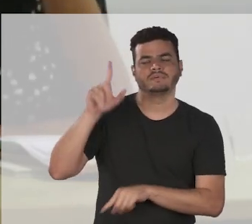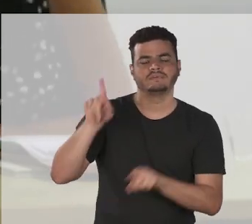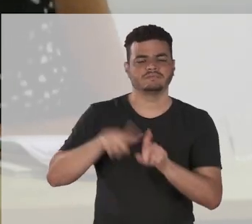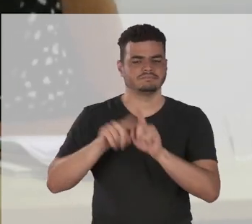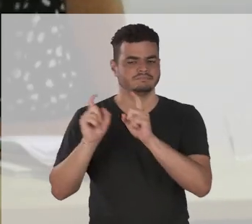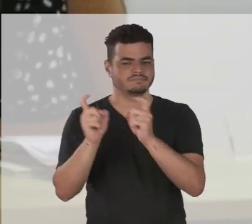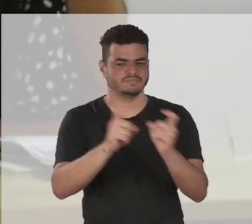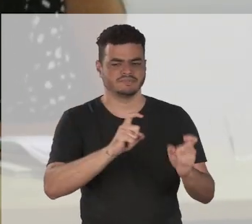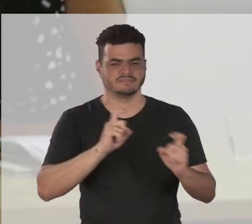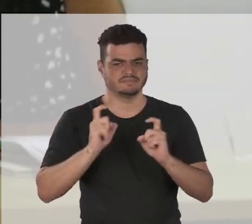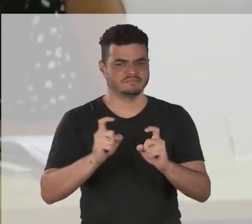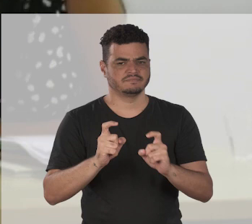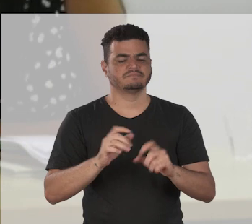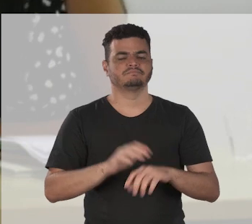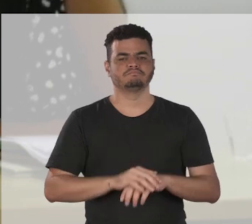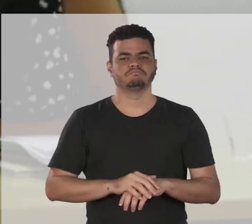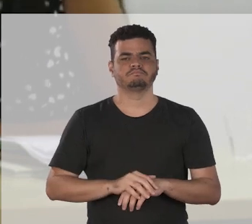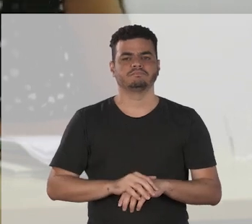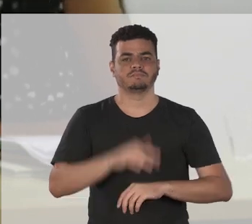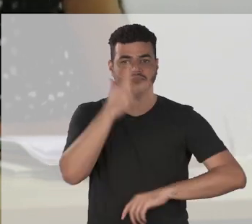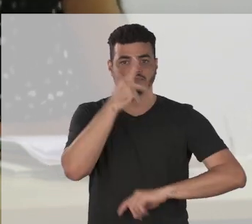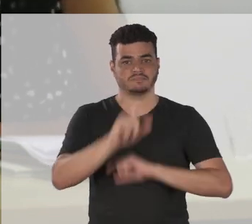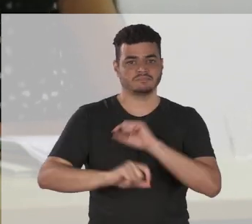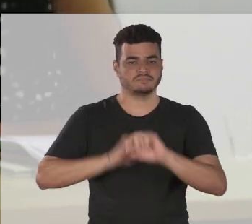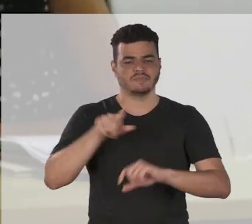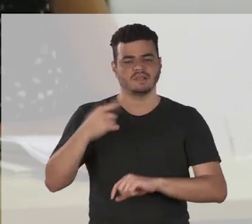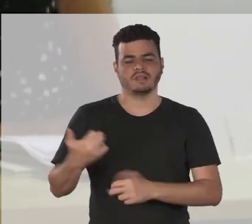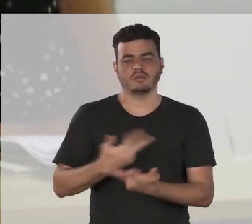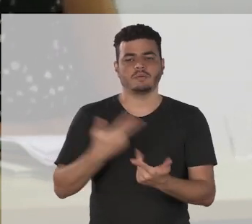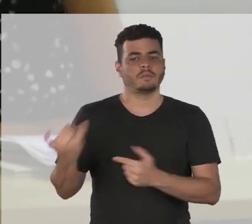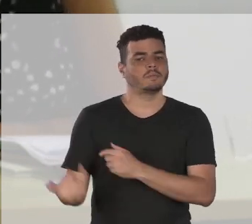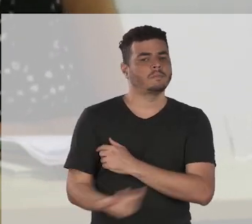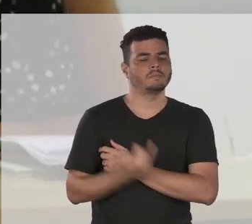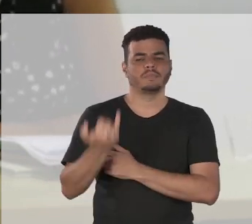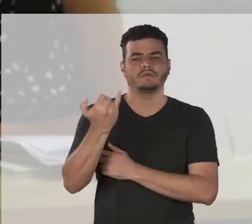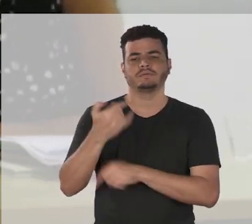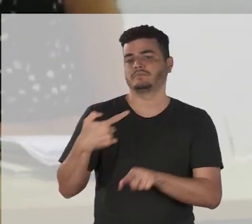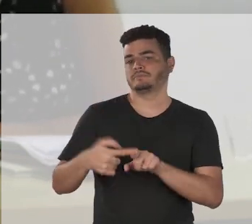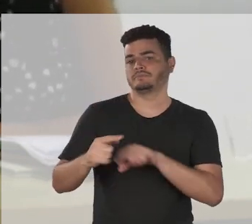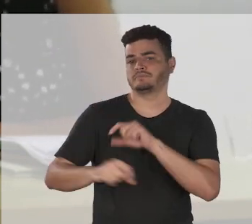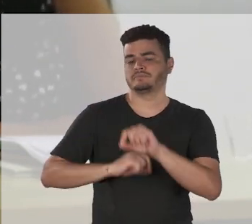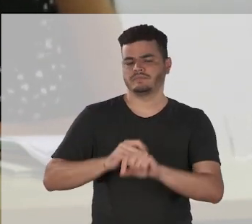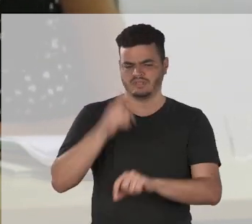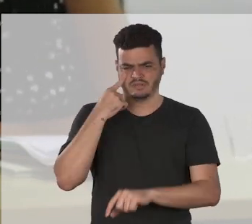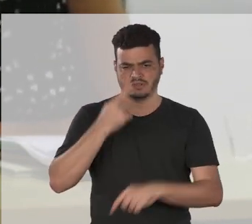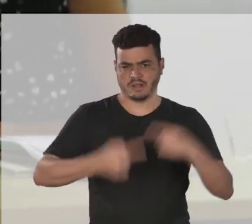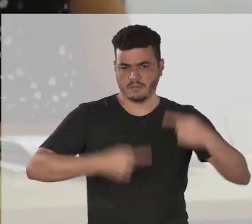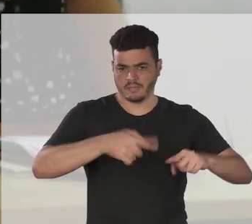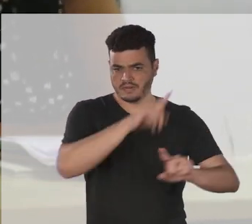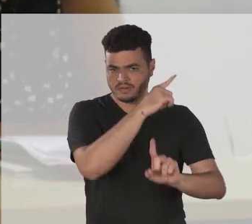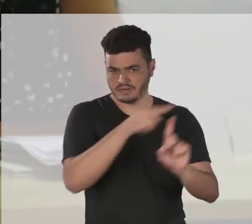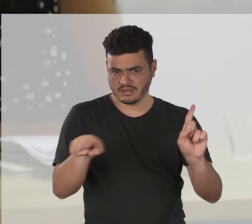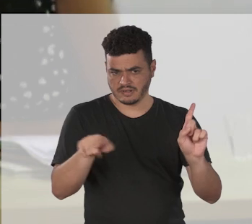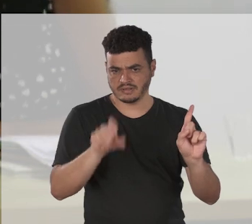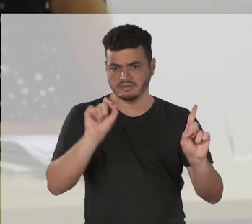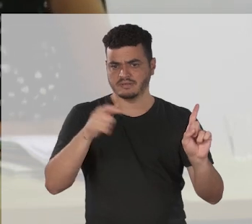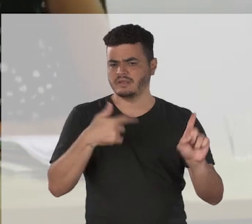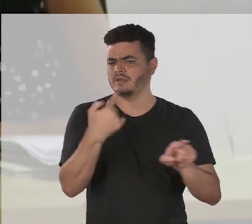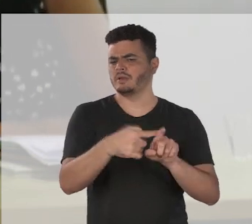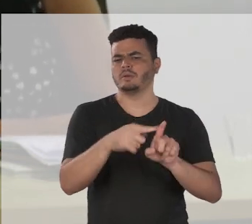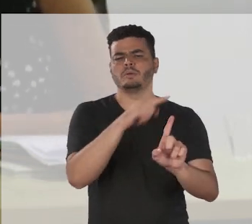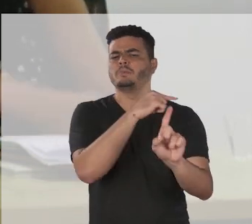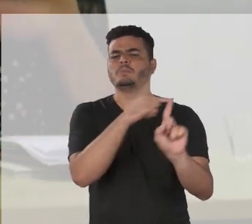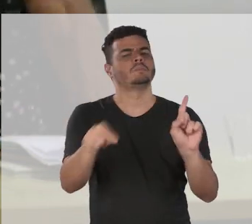reflexão, debates. E isso parece que é uma das questões mais importantes. E quando essa da política de cancelamento,